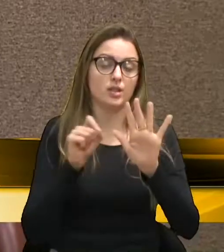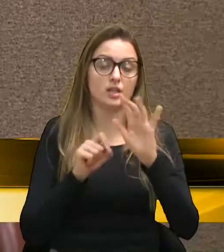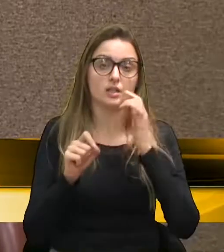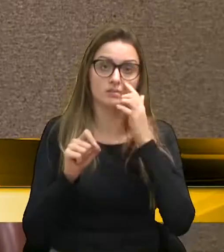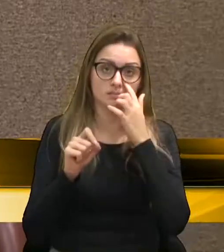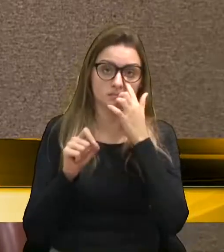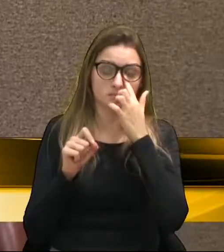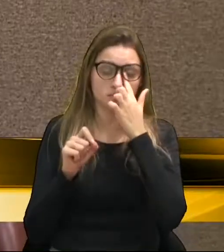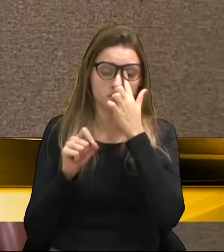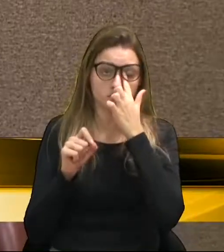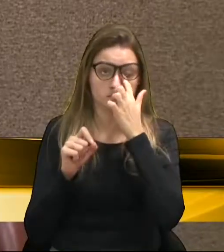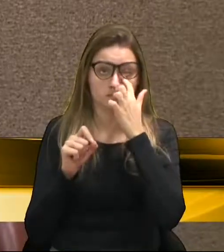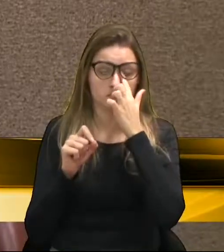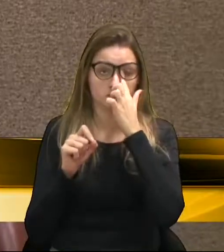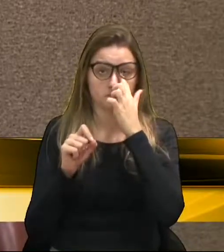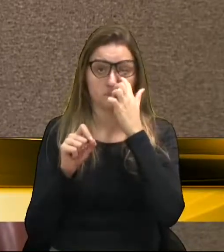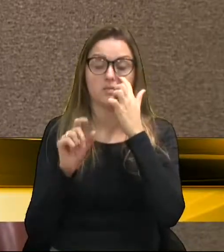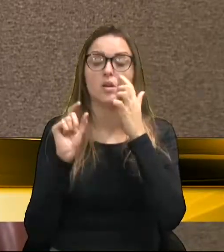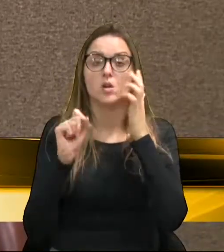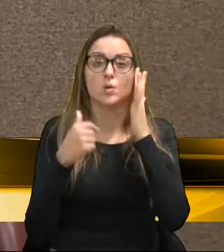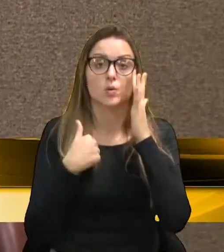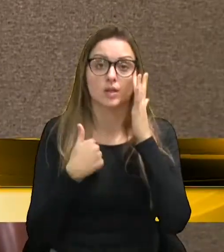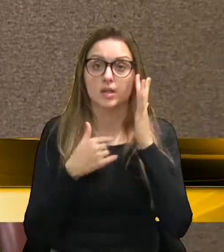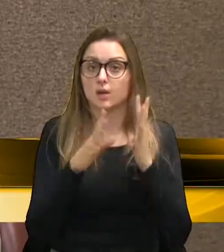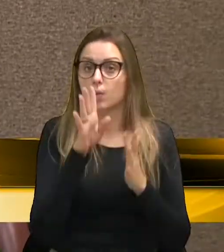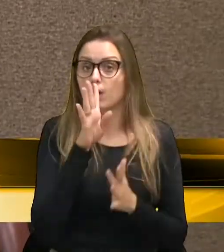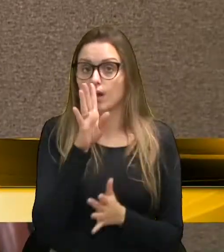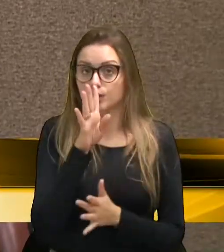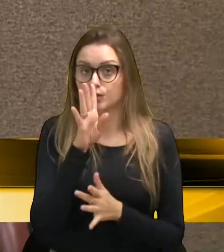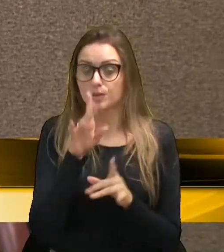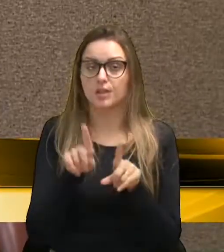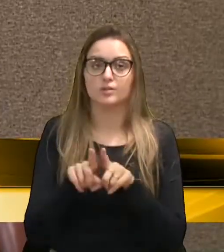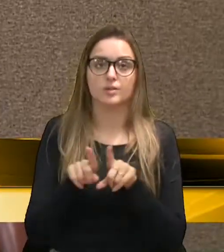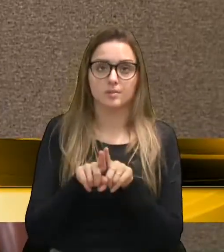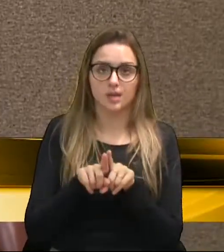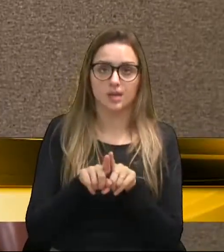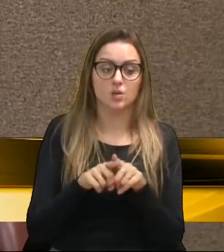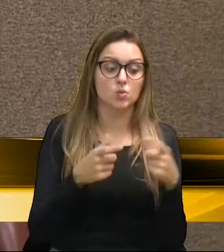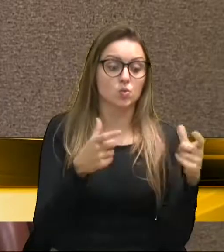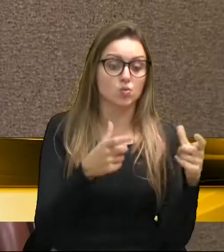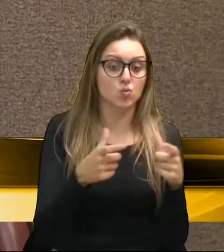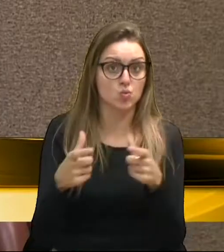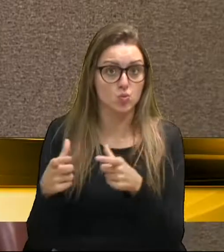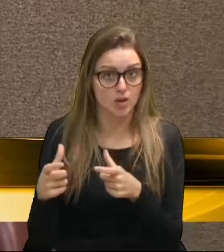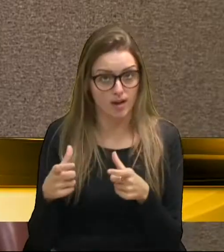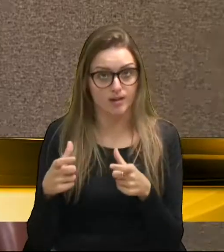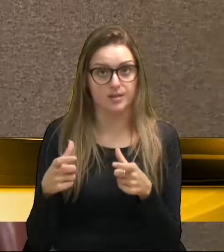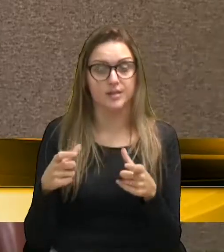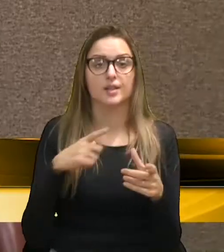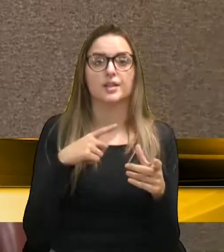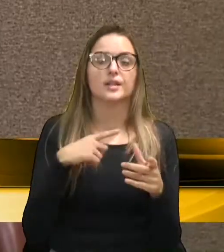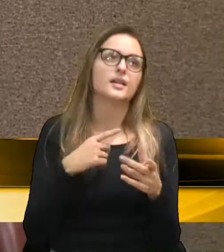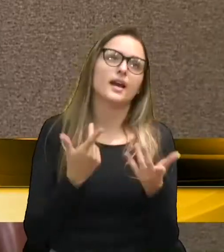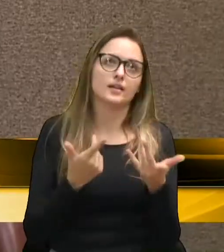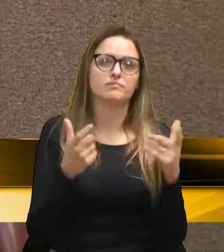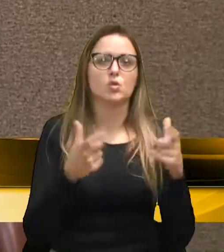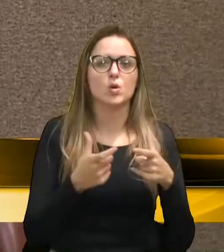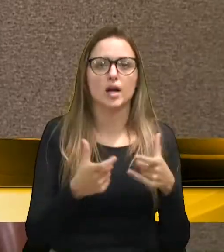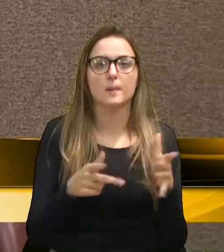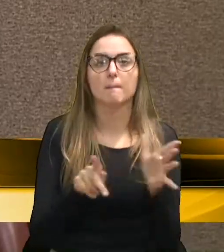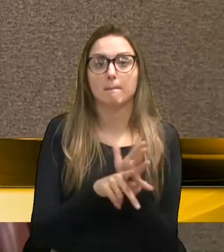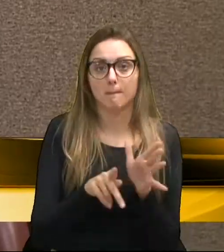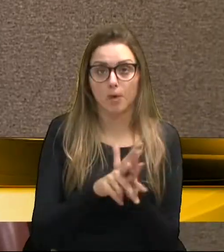Executivo. O que eu fiquei muito admirado é que estes setores, que são os únicos setores que